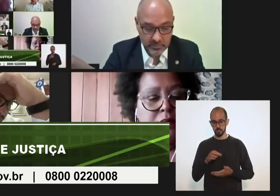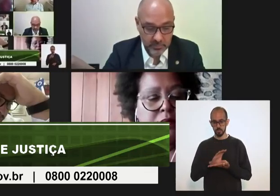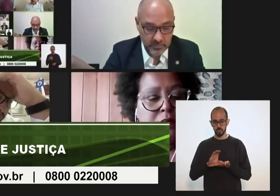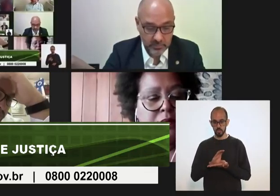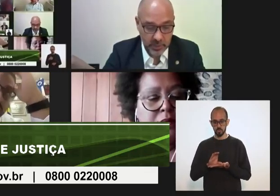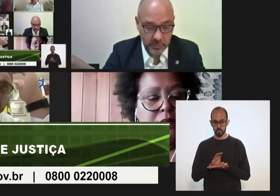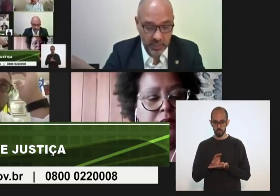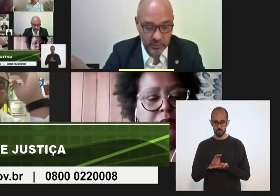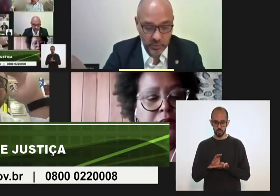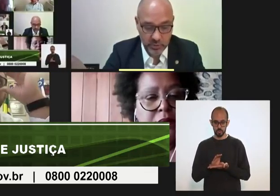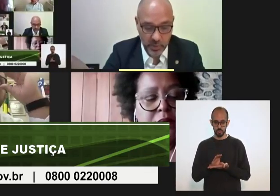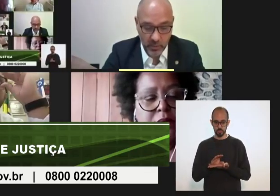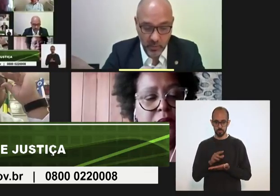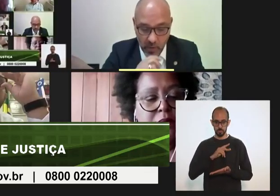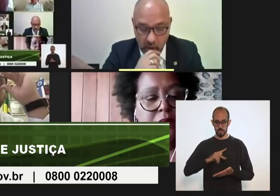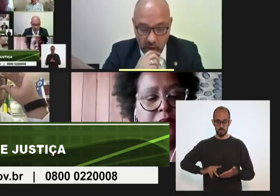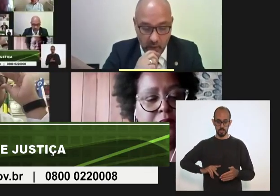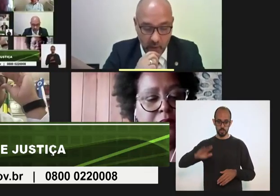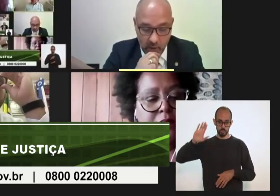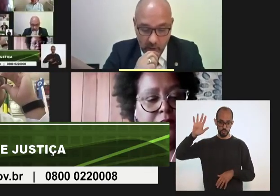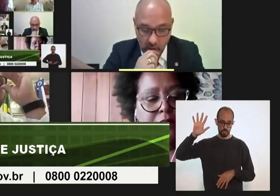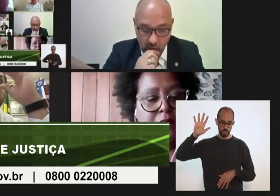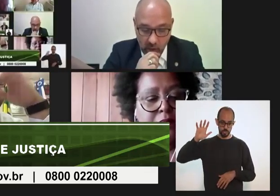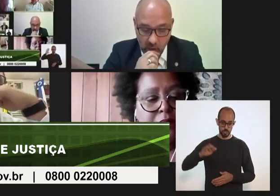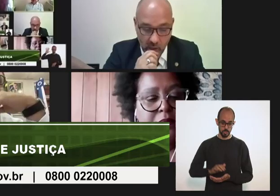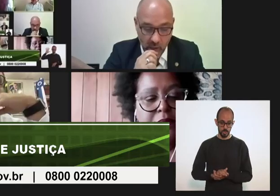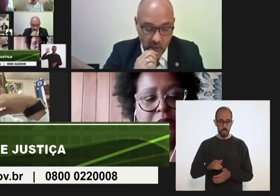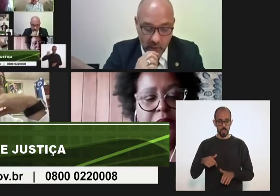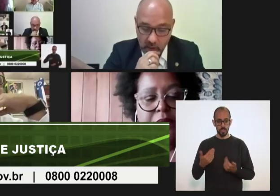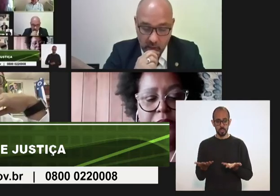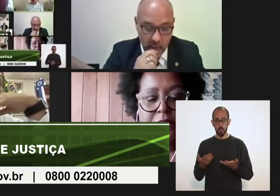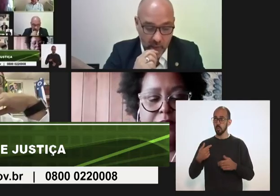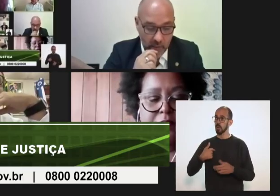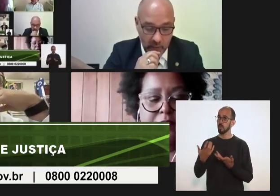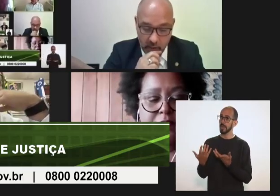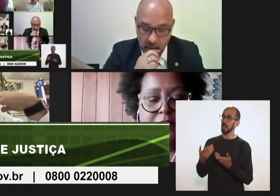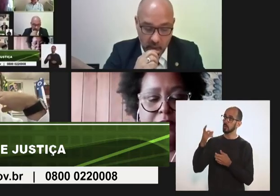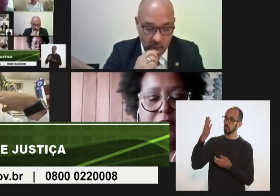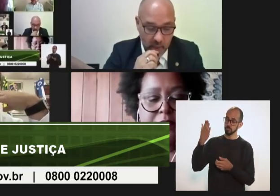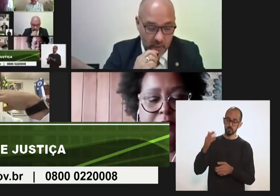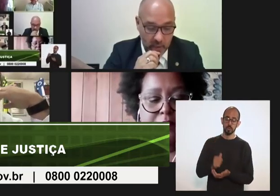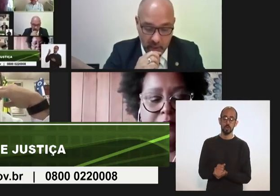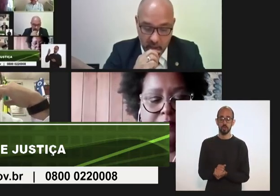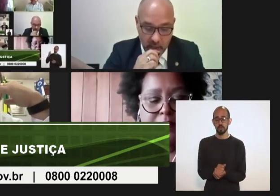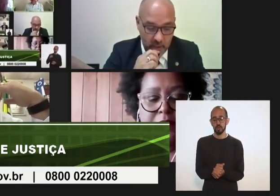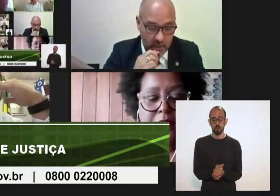1908 de 2016, da deputada Zeidan.